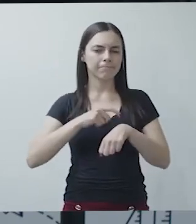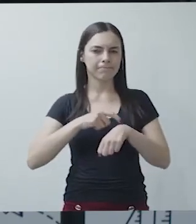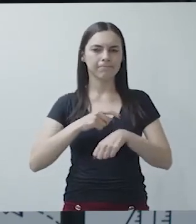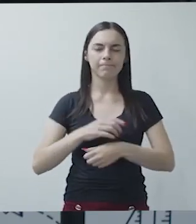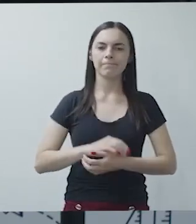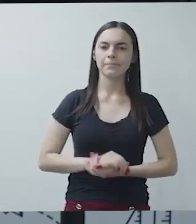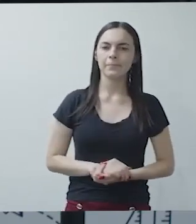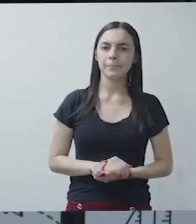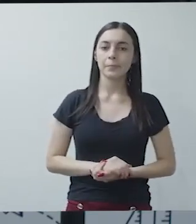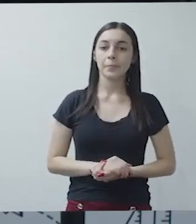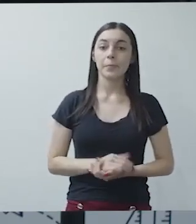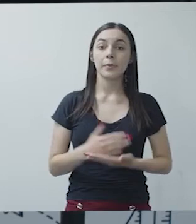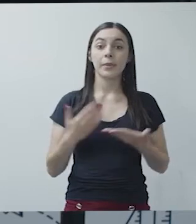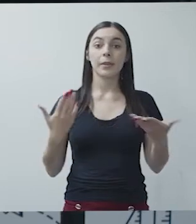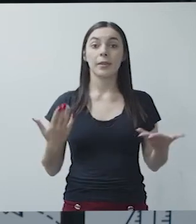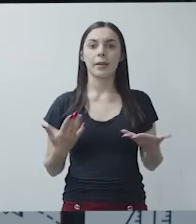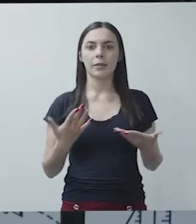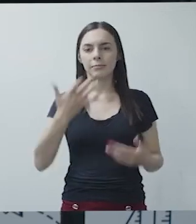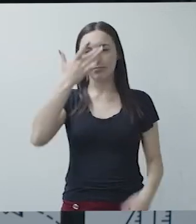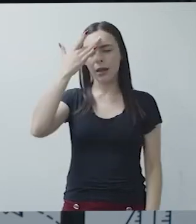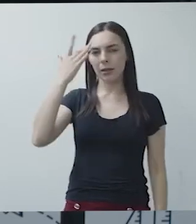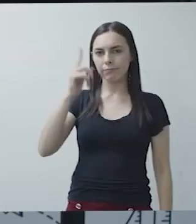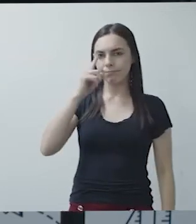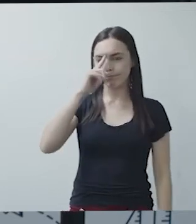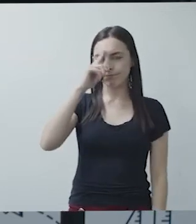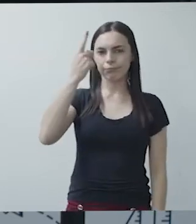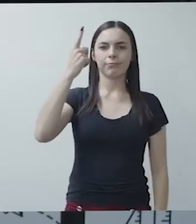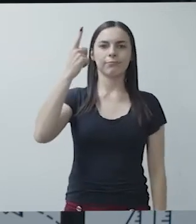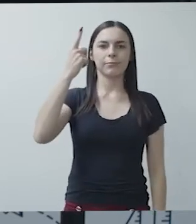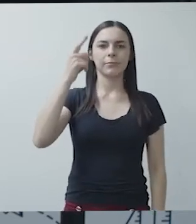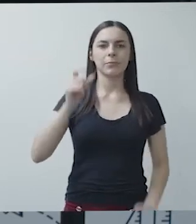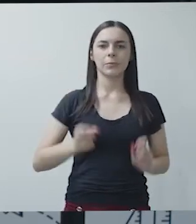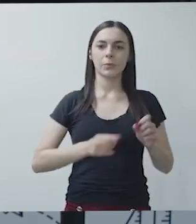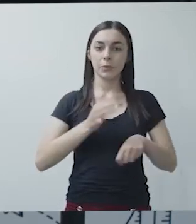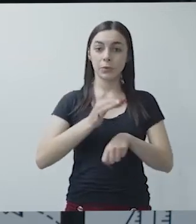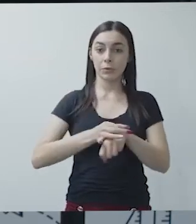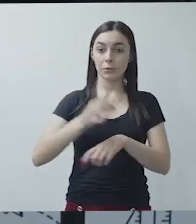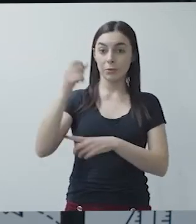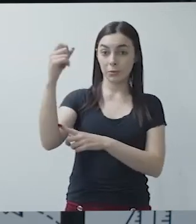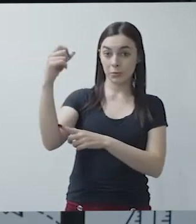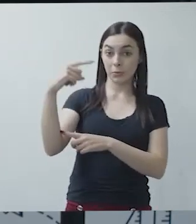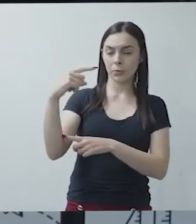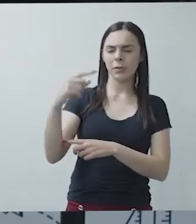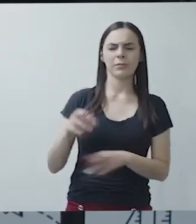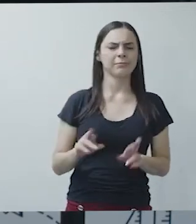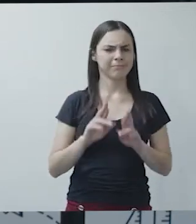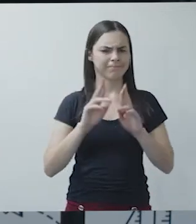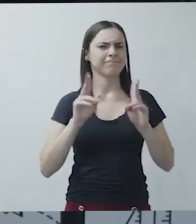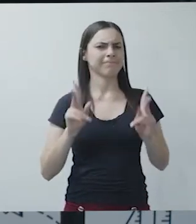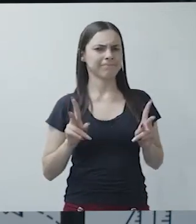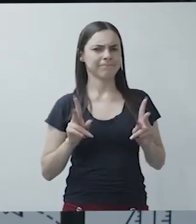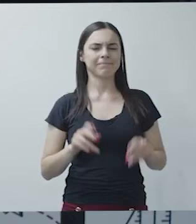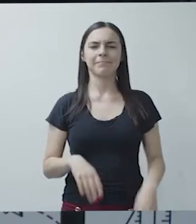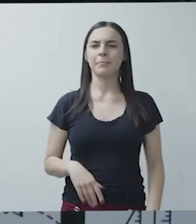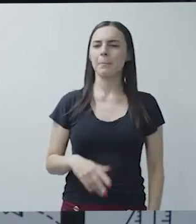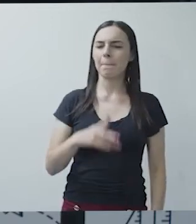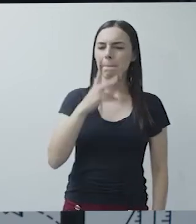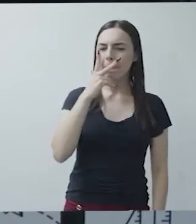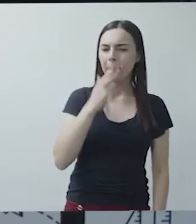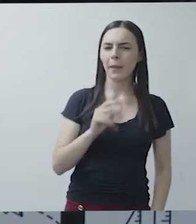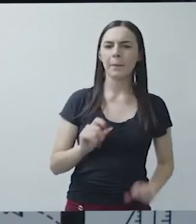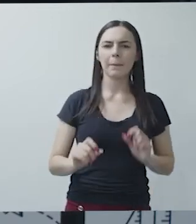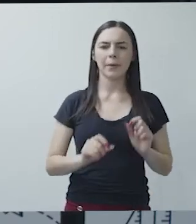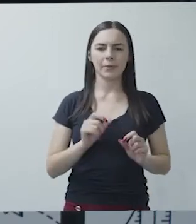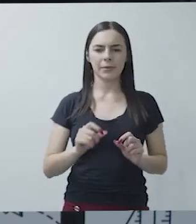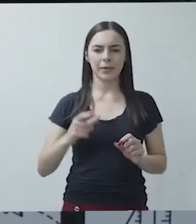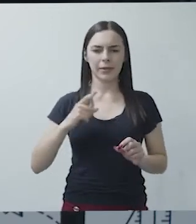E eles inventaram, então, o relógio solar, tá? Esse relógio é diferente, né? Parece um ponteiro bem